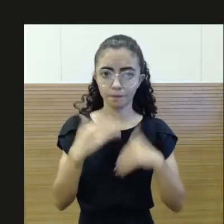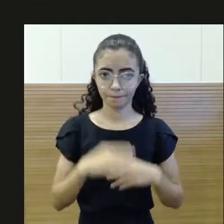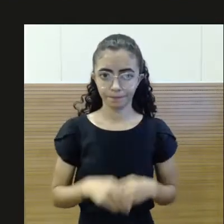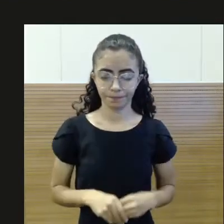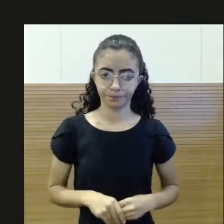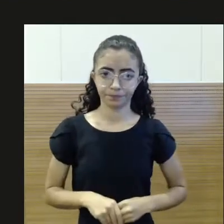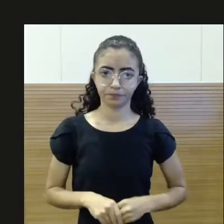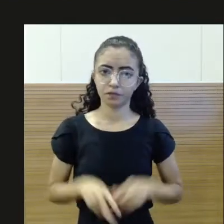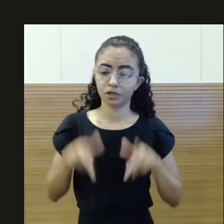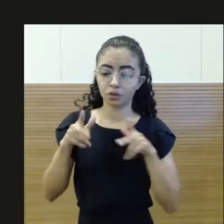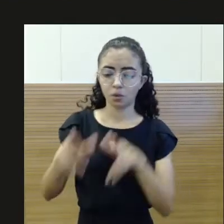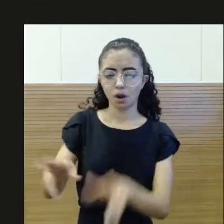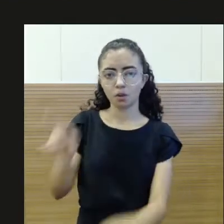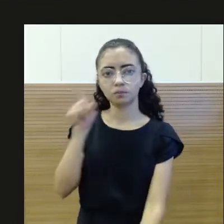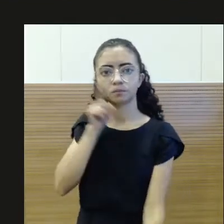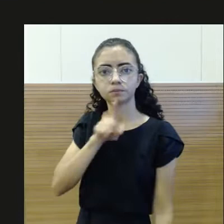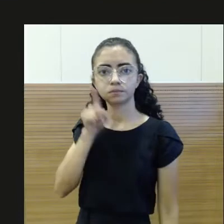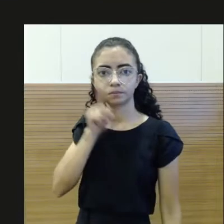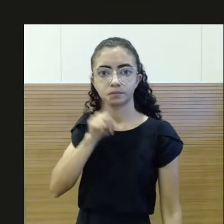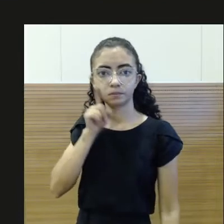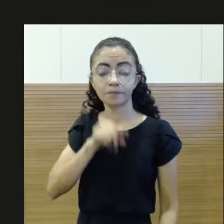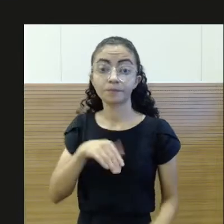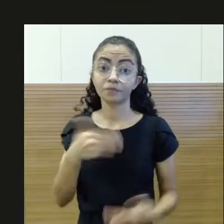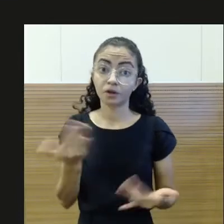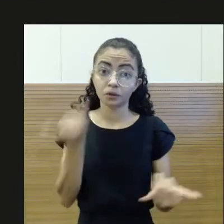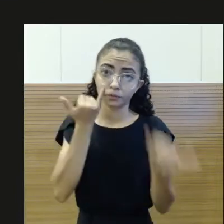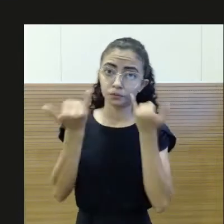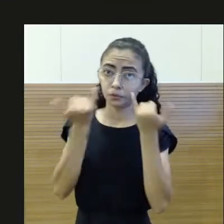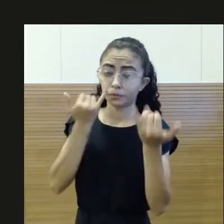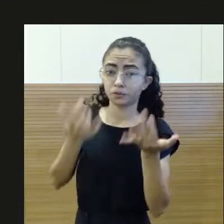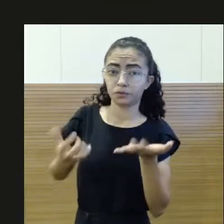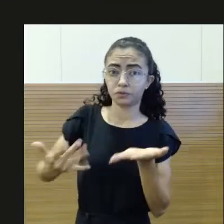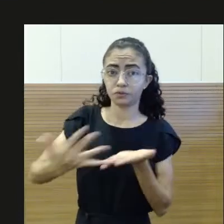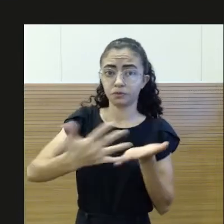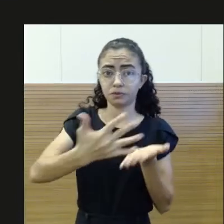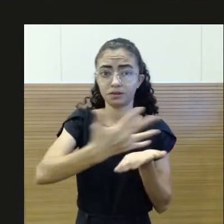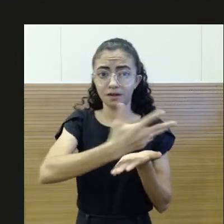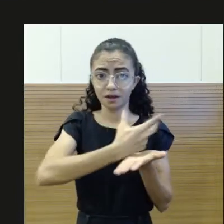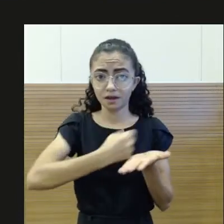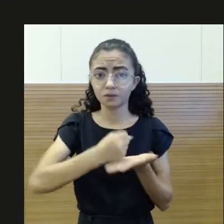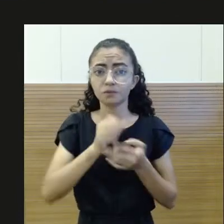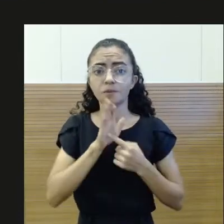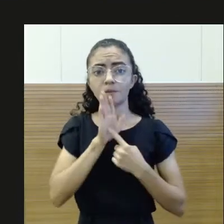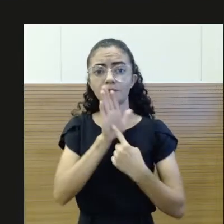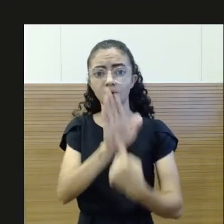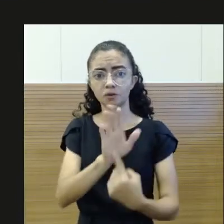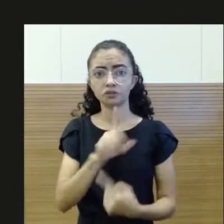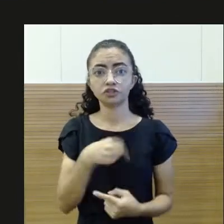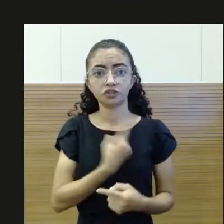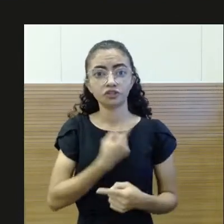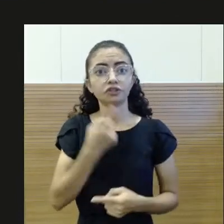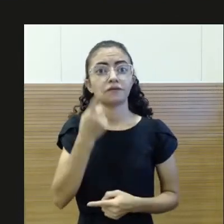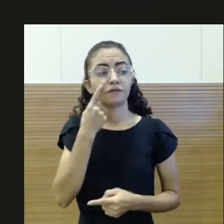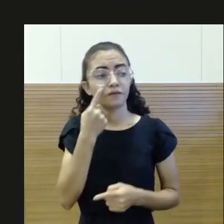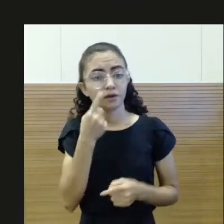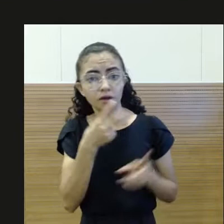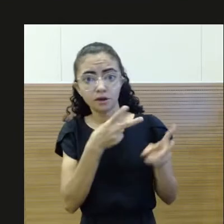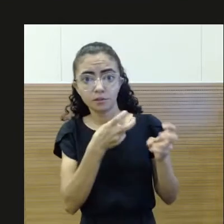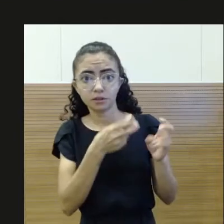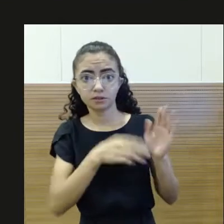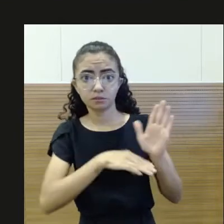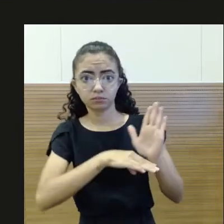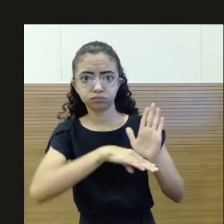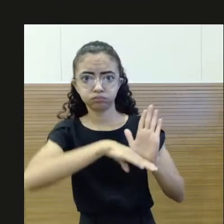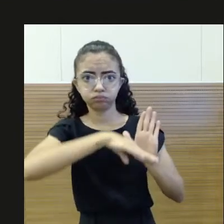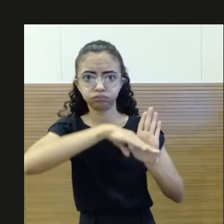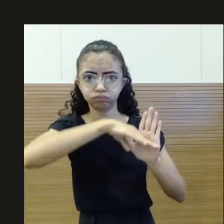Estados Unidos. E os dados mostram exatamente isso, que a gente vê o crescimento das vendas de alimentos ultraprocessados entre 2006